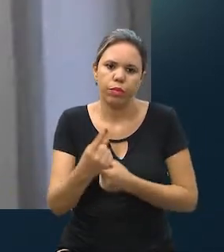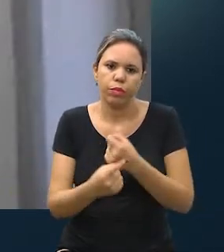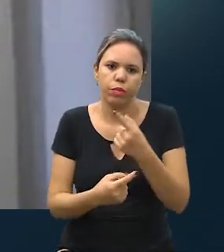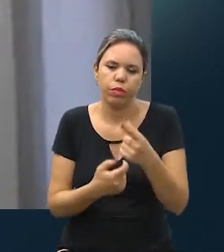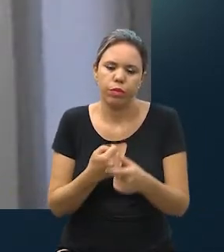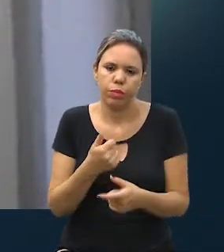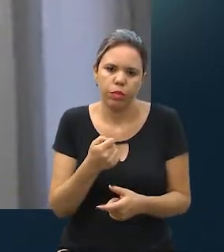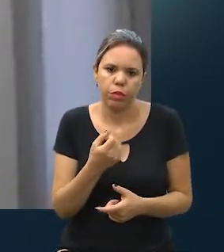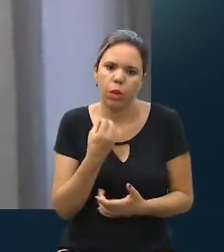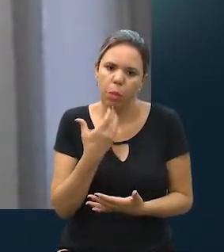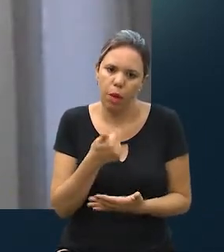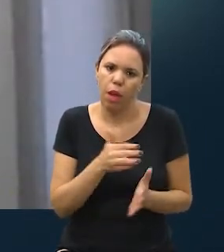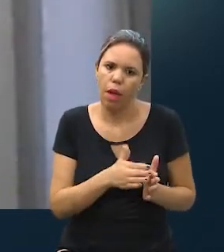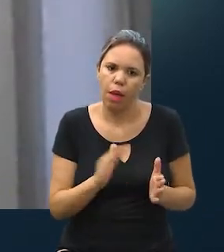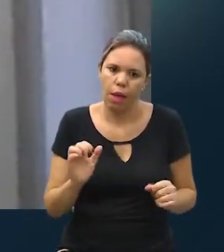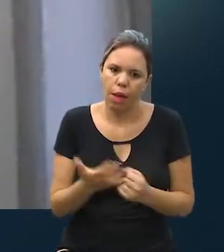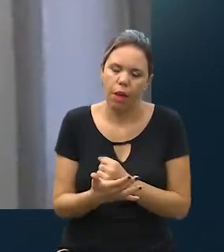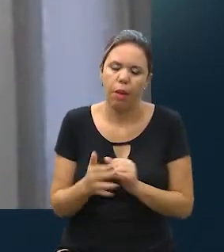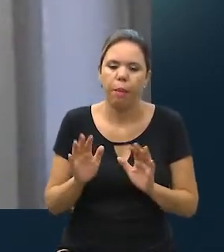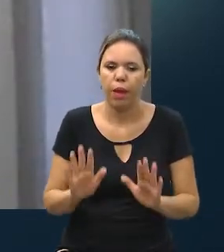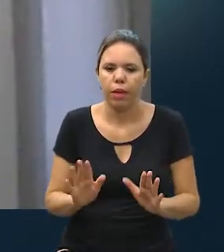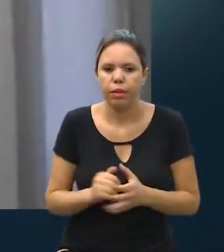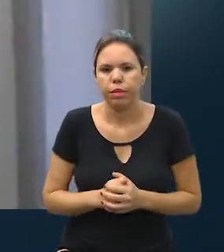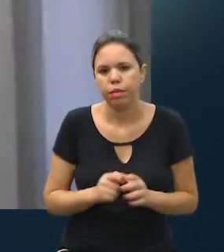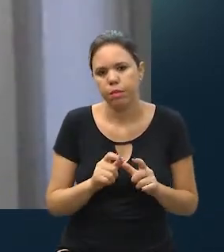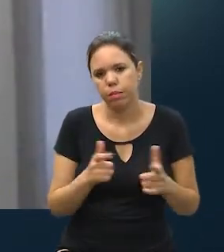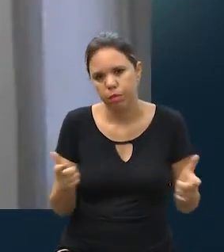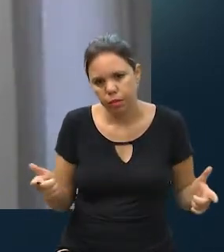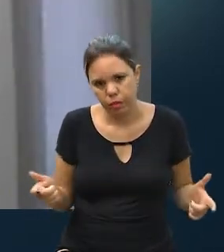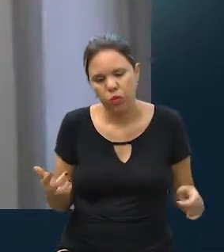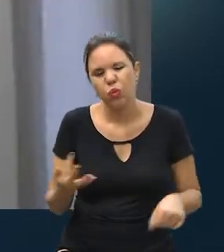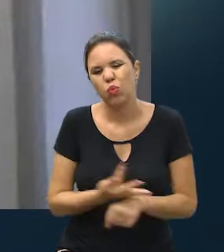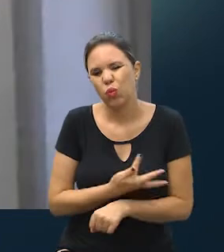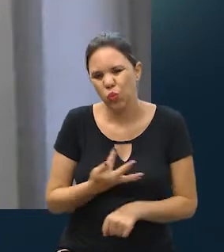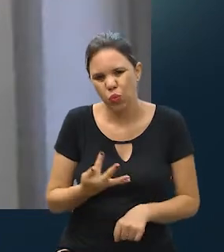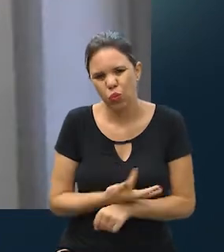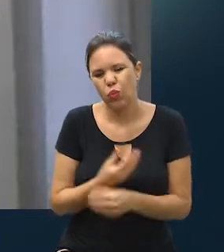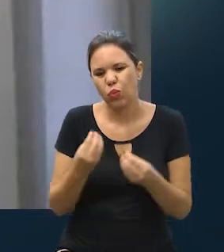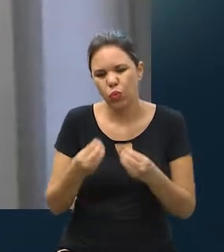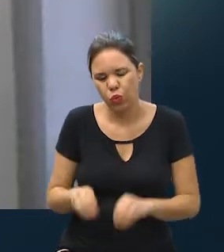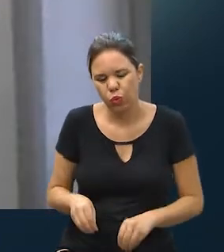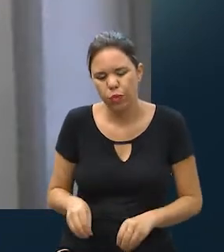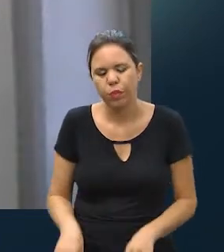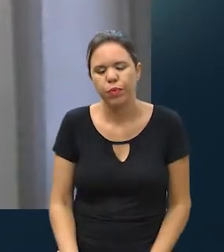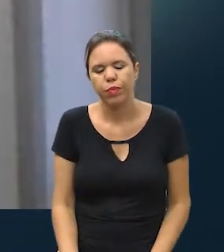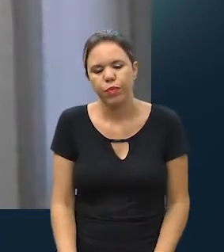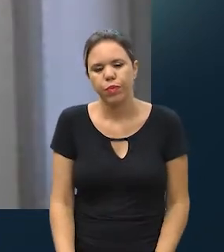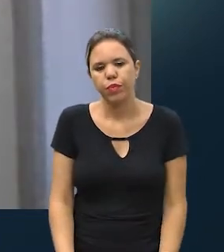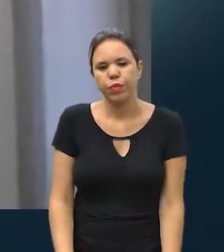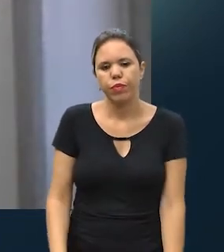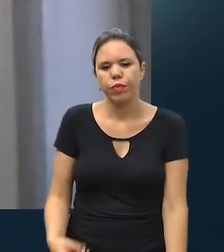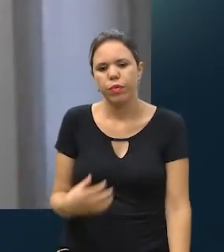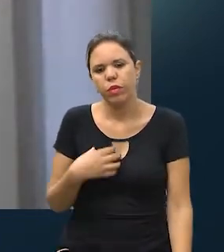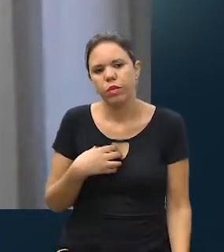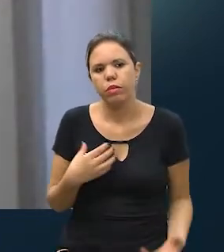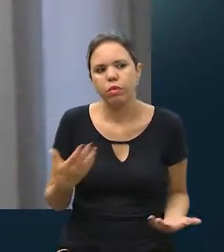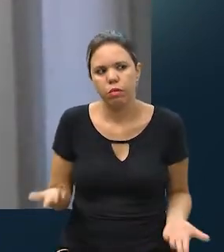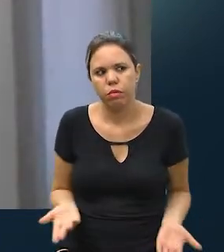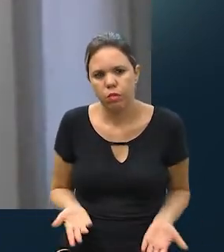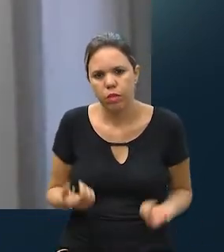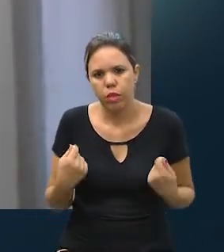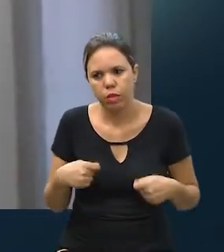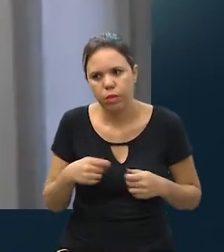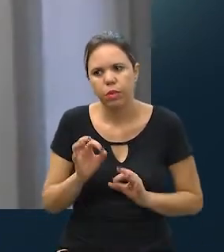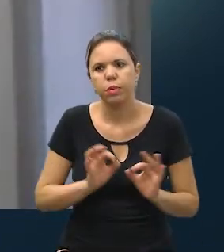exceções que foram muito bem durante a pandemia, mas a maioria sofreu um impacto muito grande. Então, eu falei, bom, eu preciso